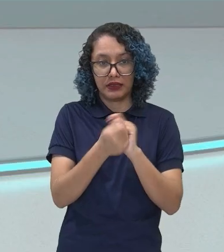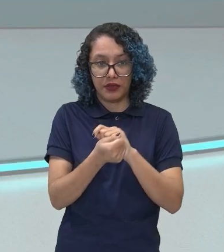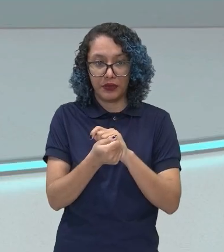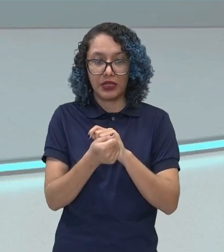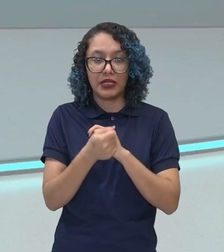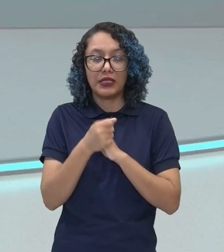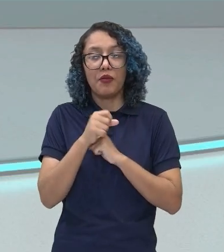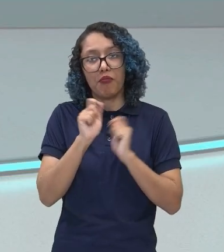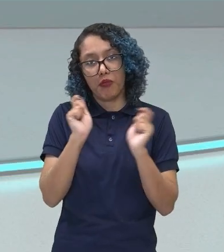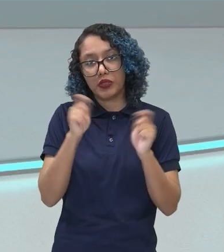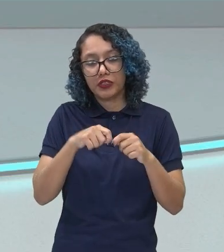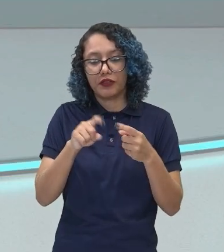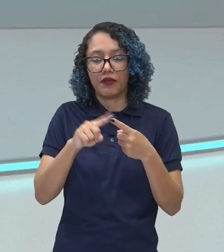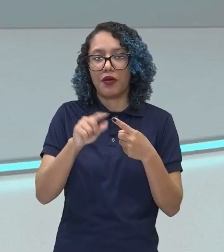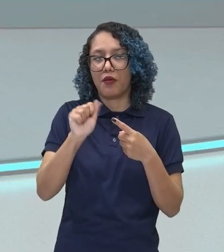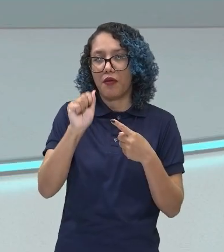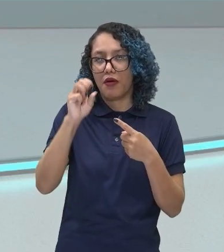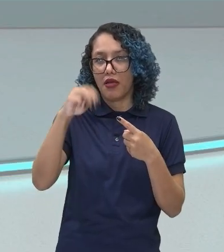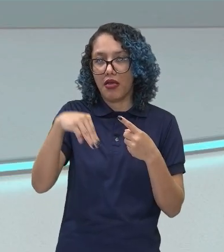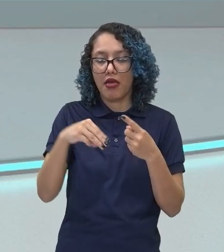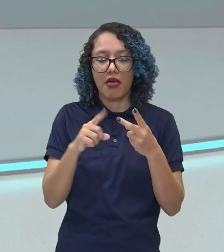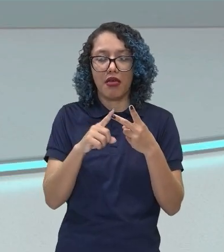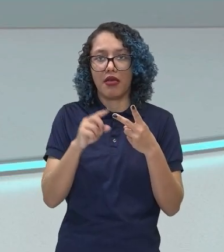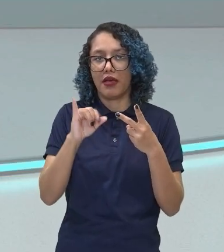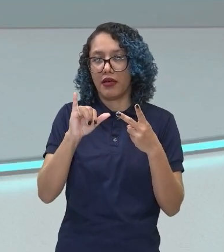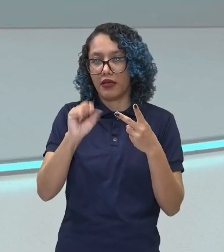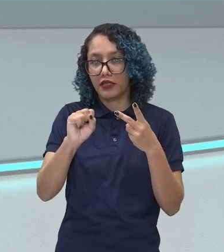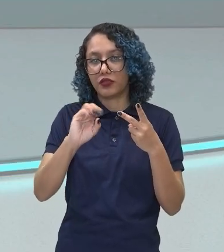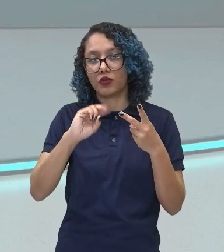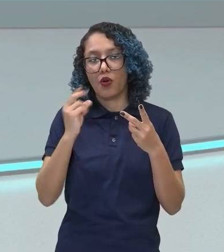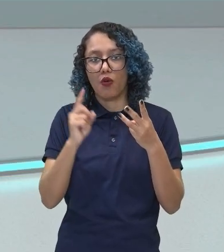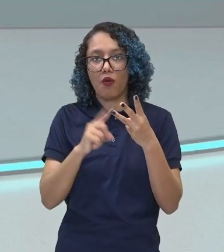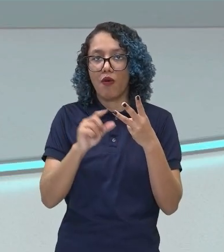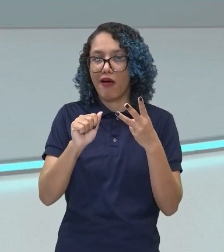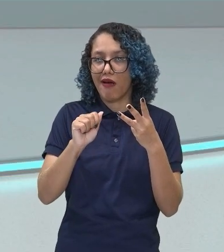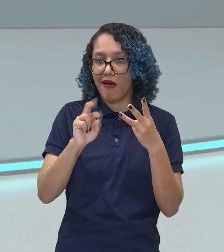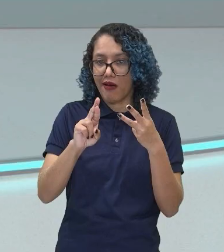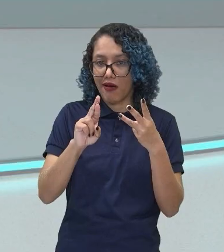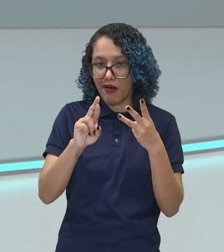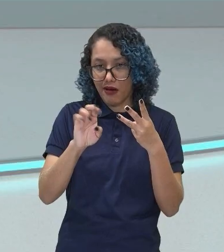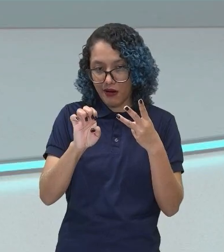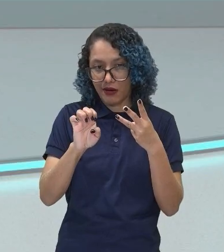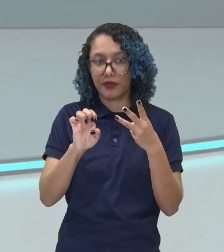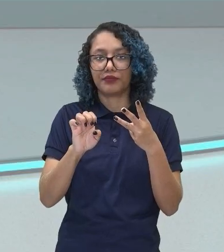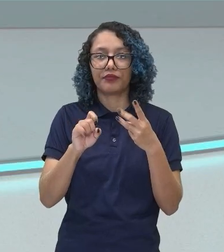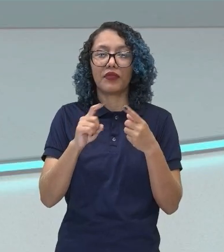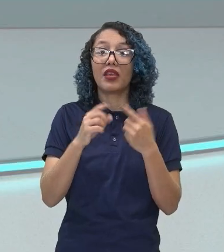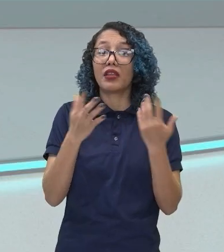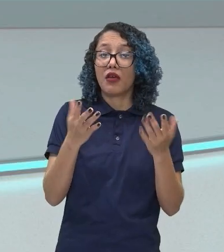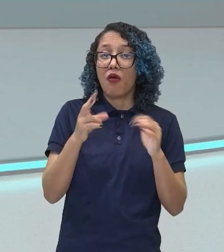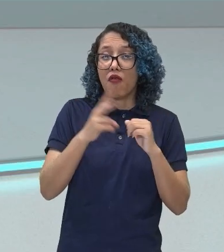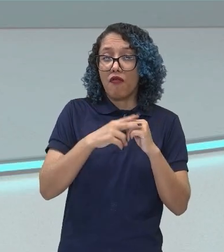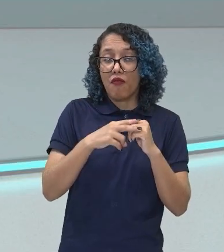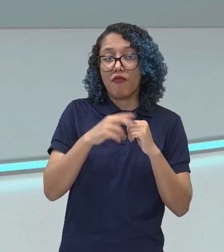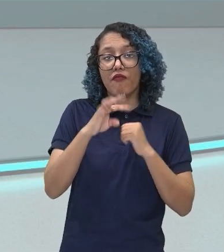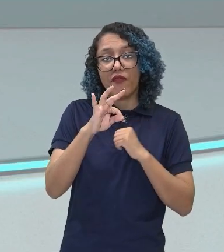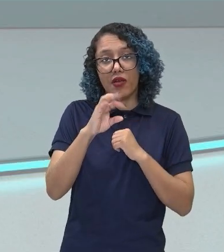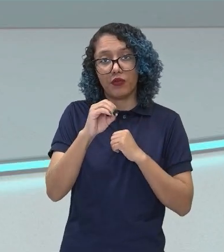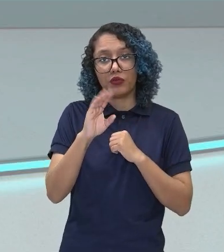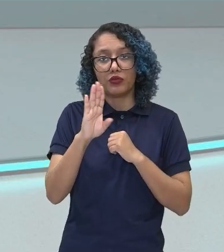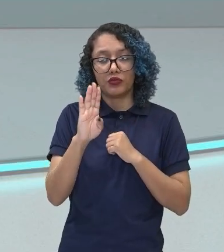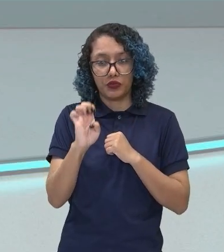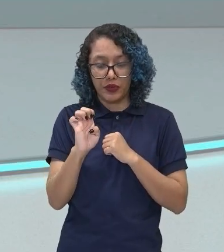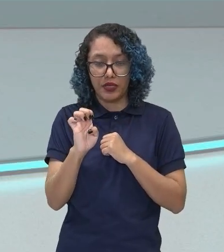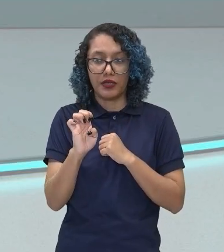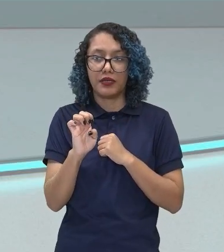am, is ou are, tá certo? Verbo to be significa ser ou estar. Quando eu conjugo ele no presente, ele